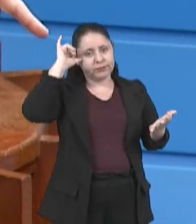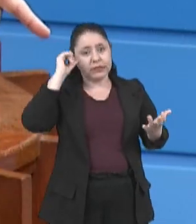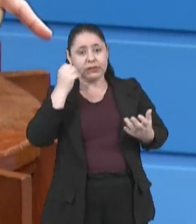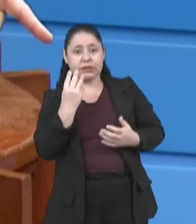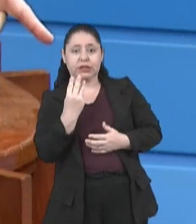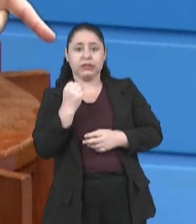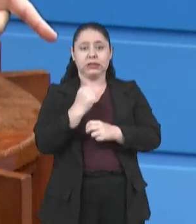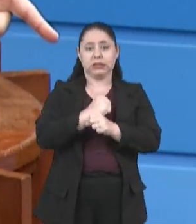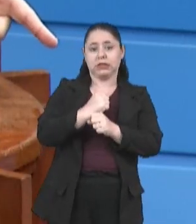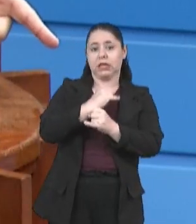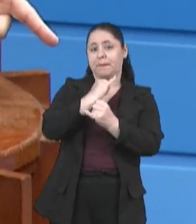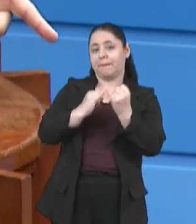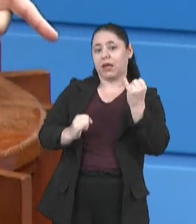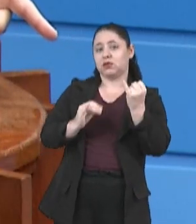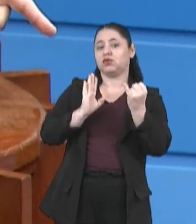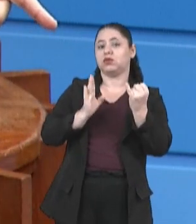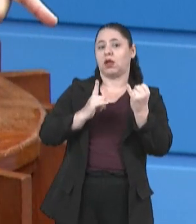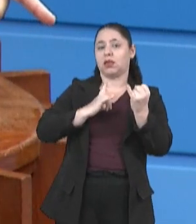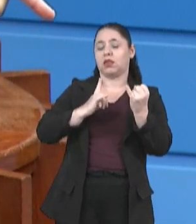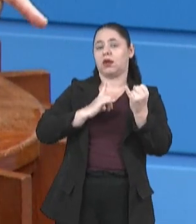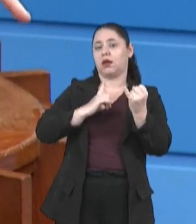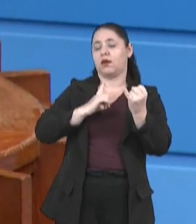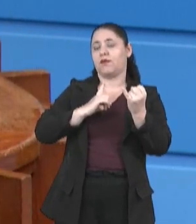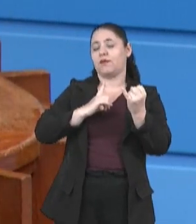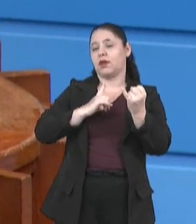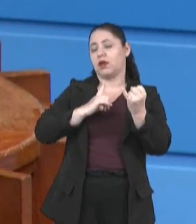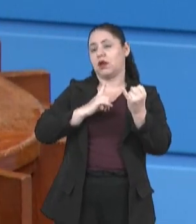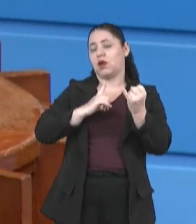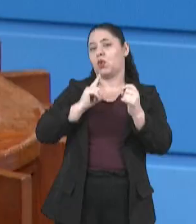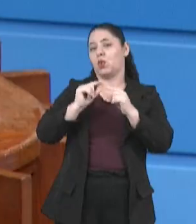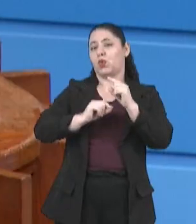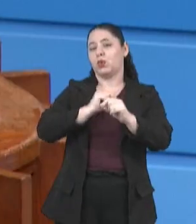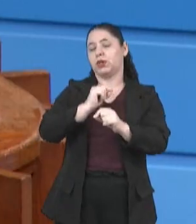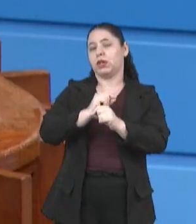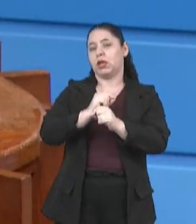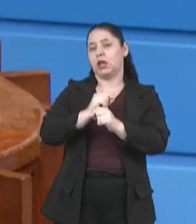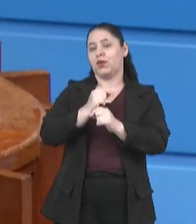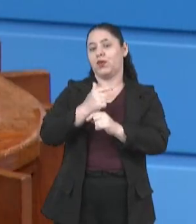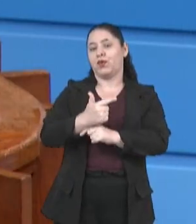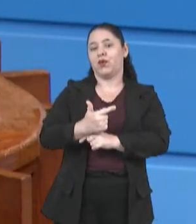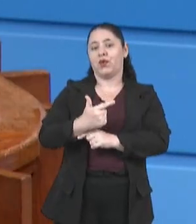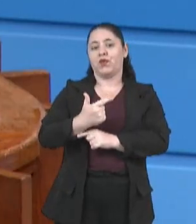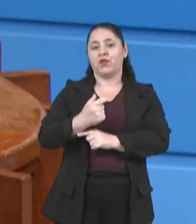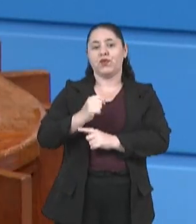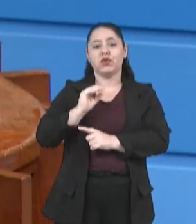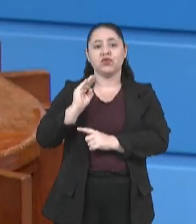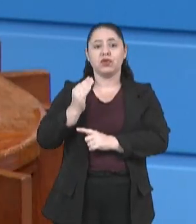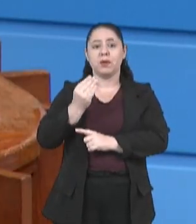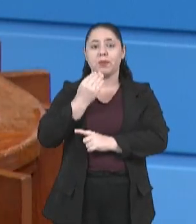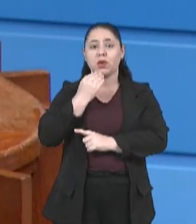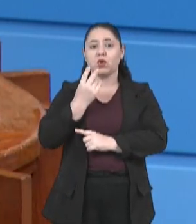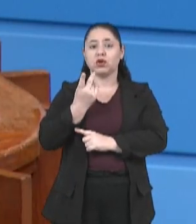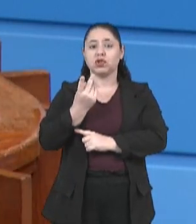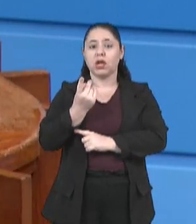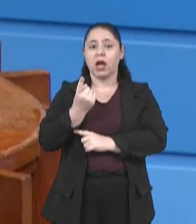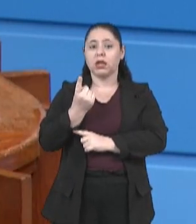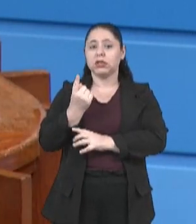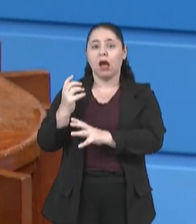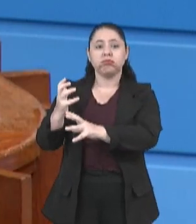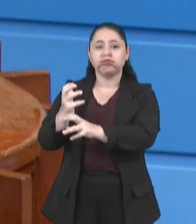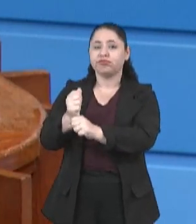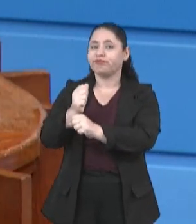meio, já teve uma renúncia fiscal na ordem de 20 bilhões de